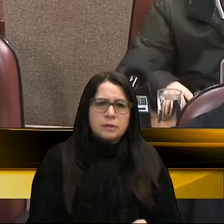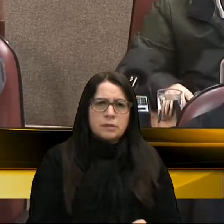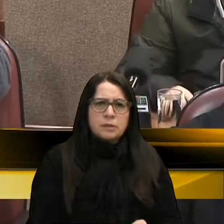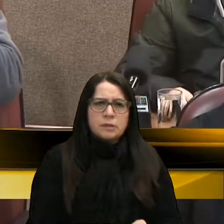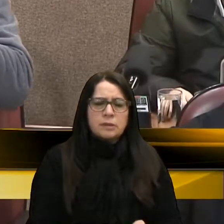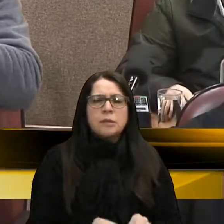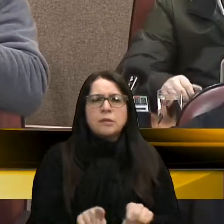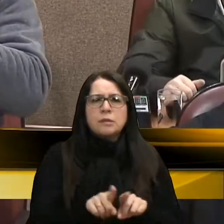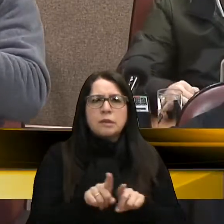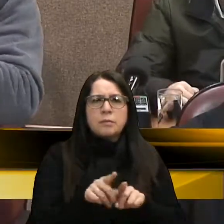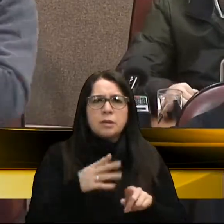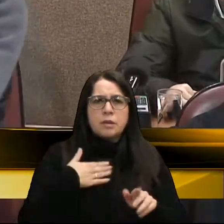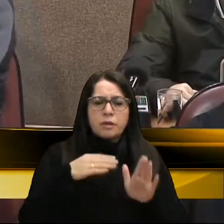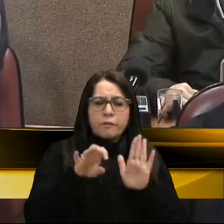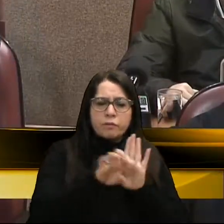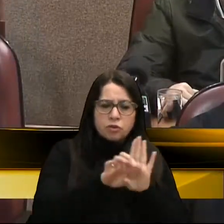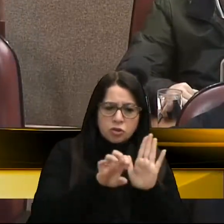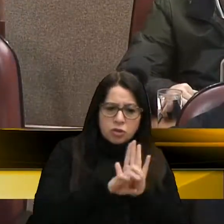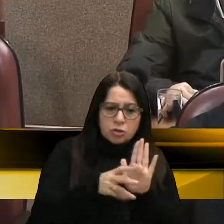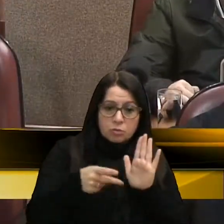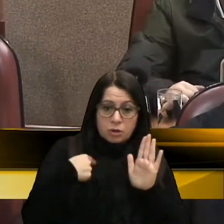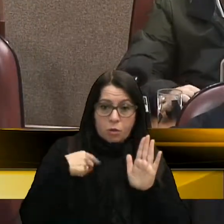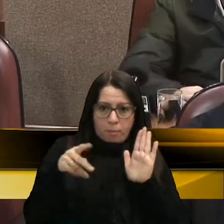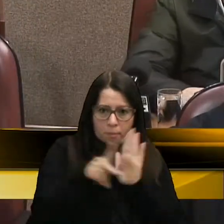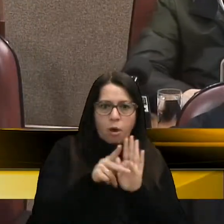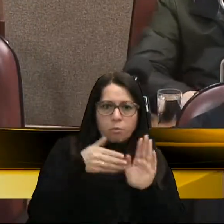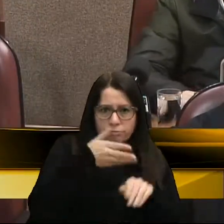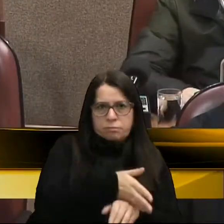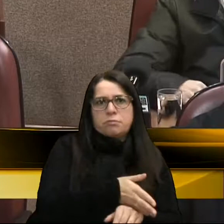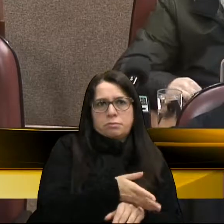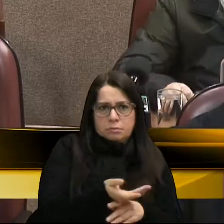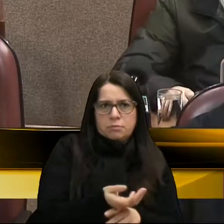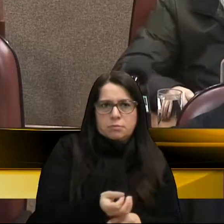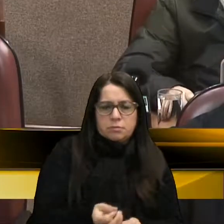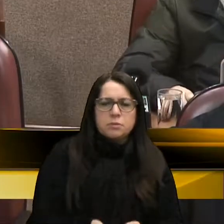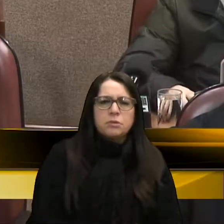inclusive do meio evangélico ao qual eu pertenço.